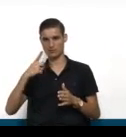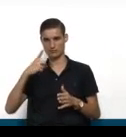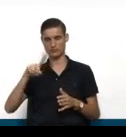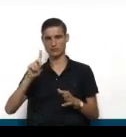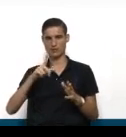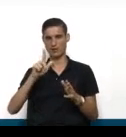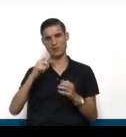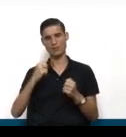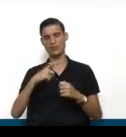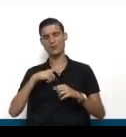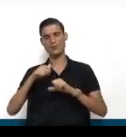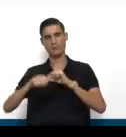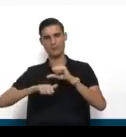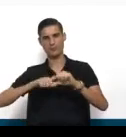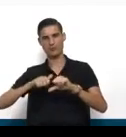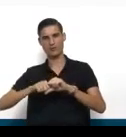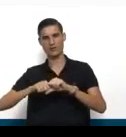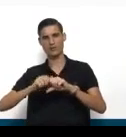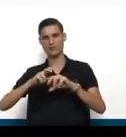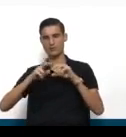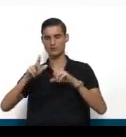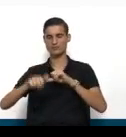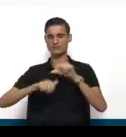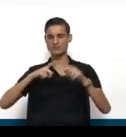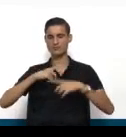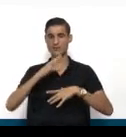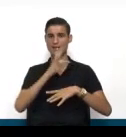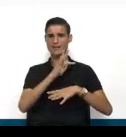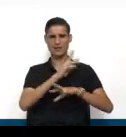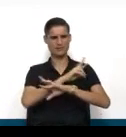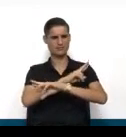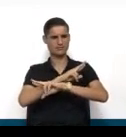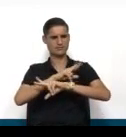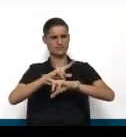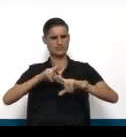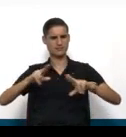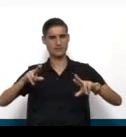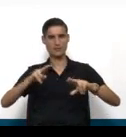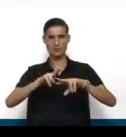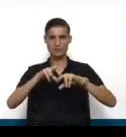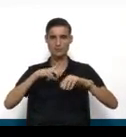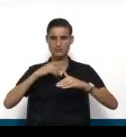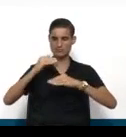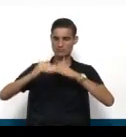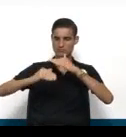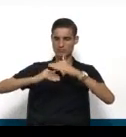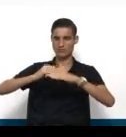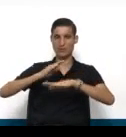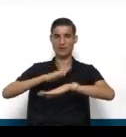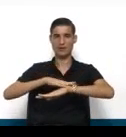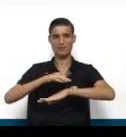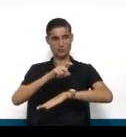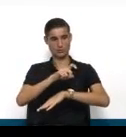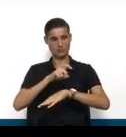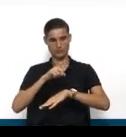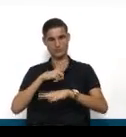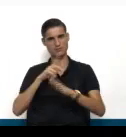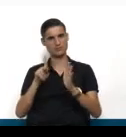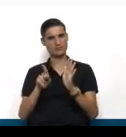esse L pode variar, e ele passa aí por t unidades. Conforme o tempo vai passando, o x,